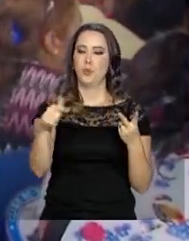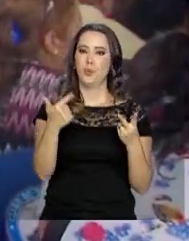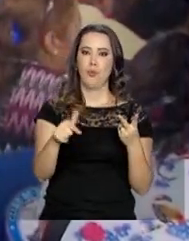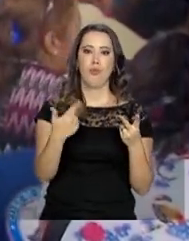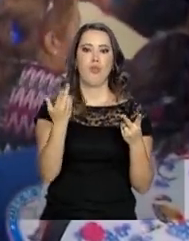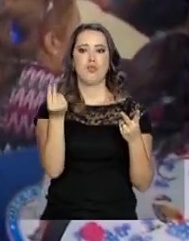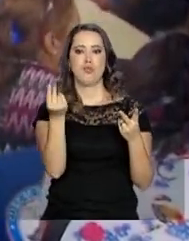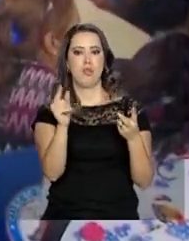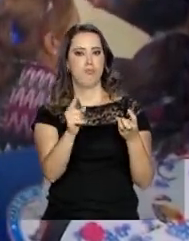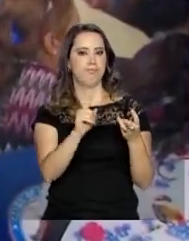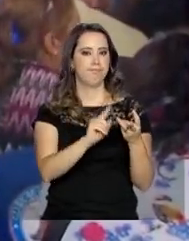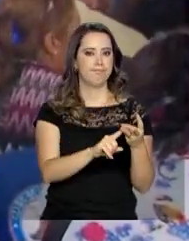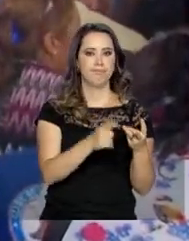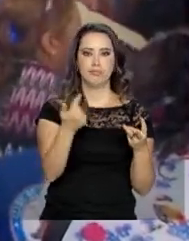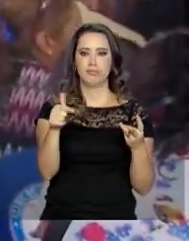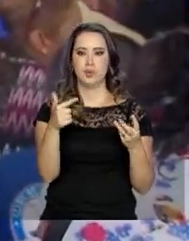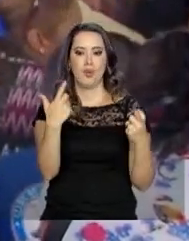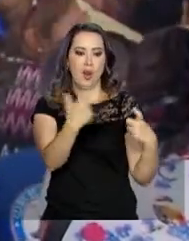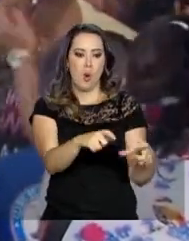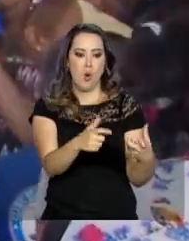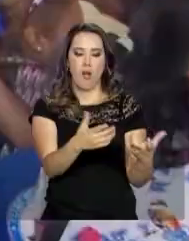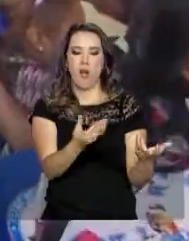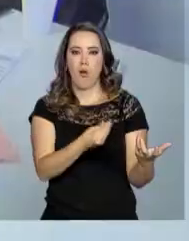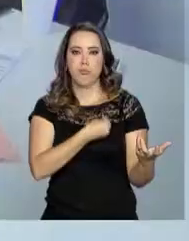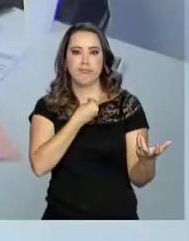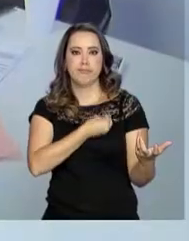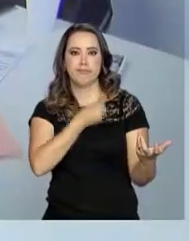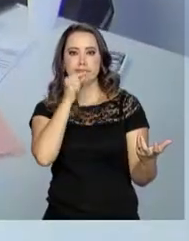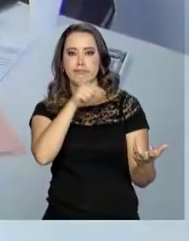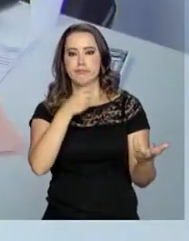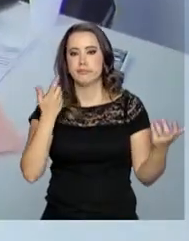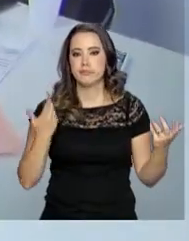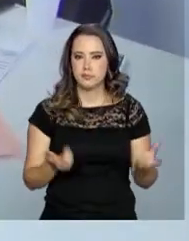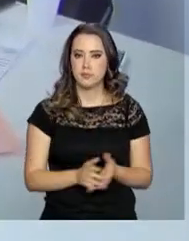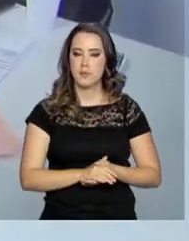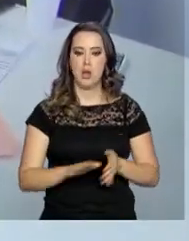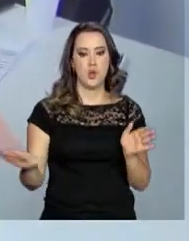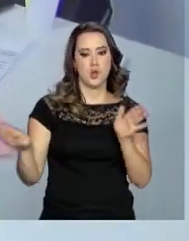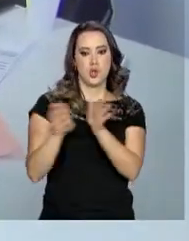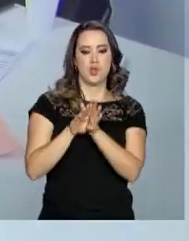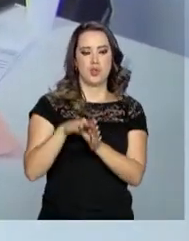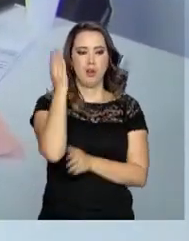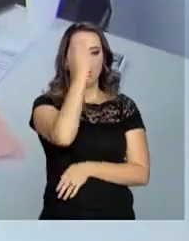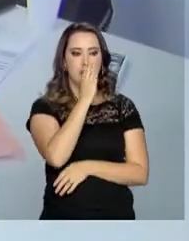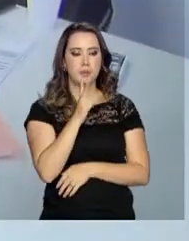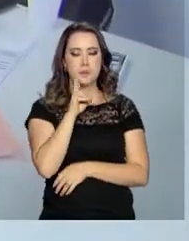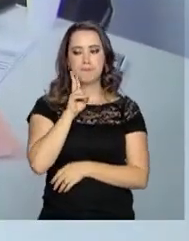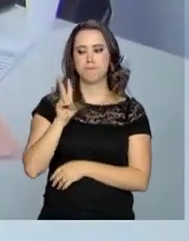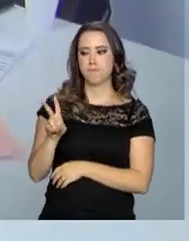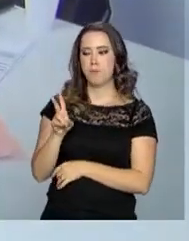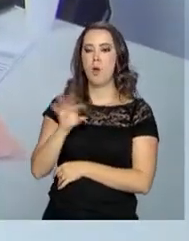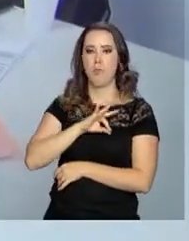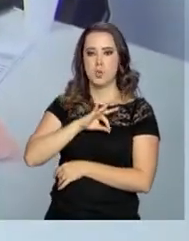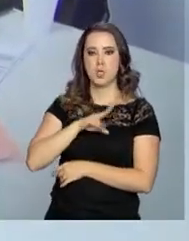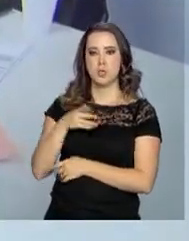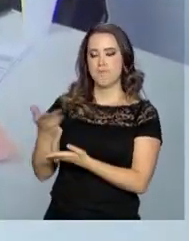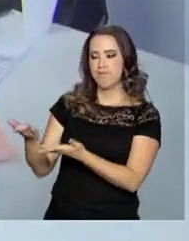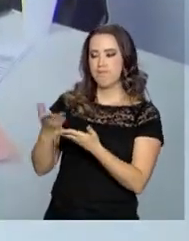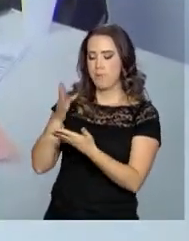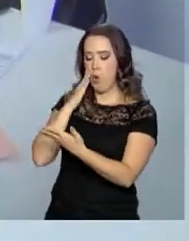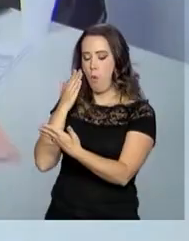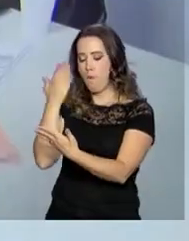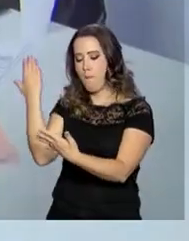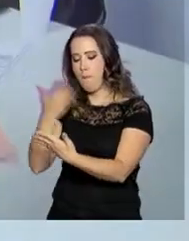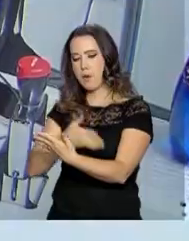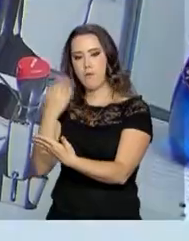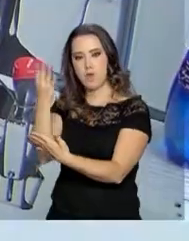condições financeiras e sem destino certo no Brasil. Ao chegar no Brasil, a Polícia Federal checa a documentação de todos e encaminha para